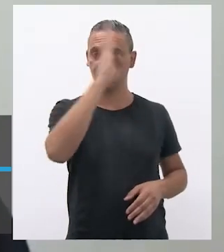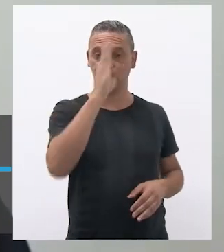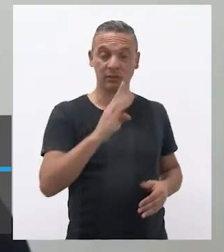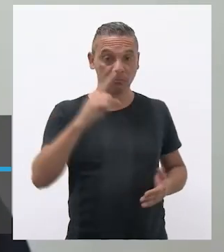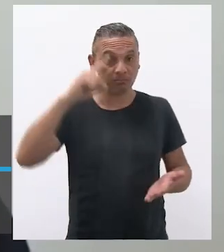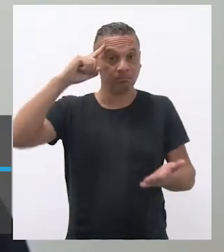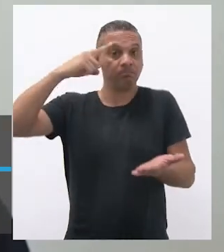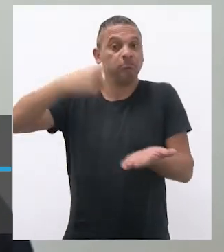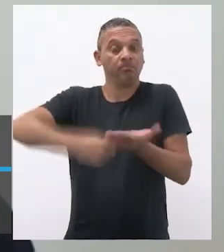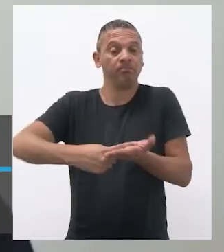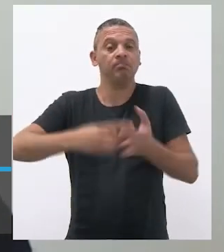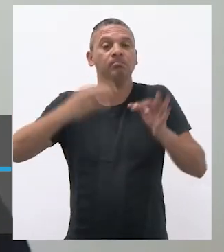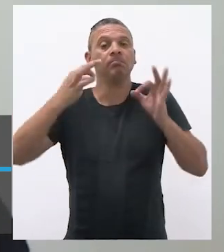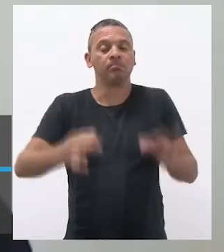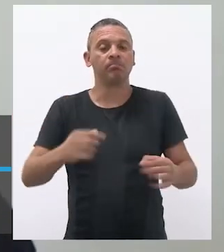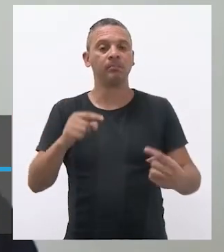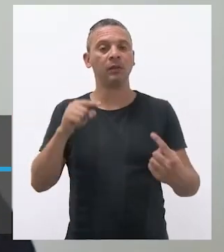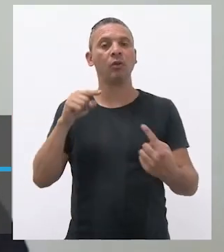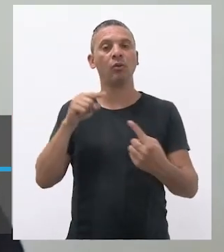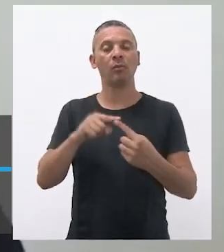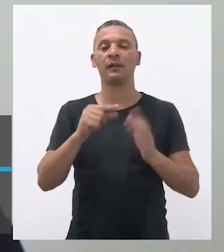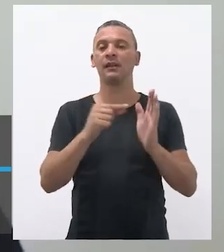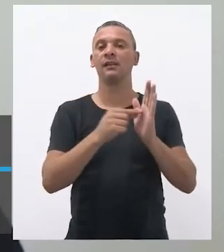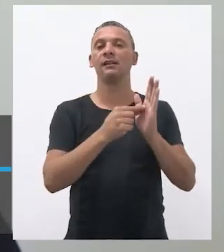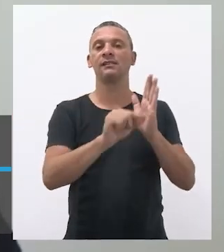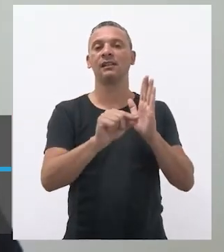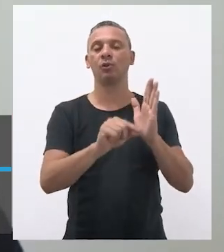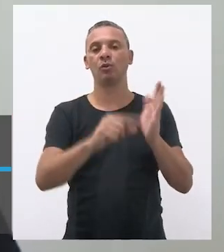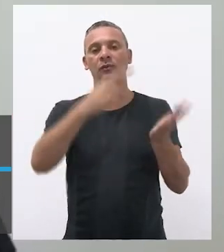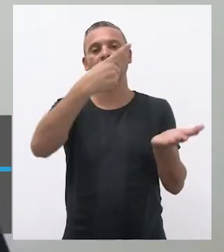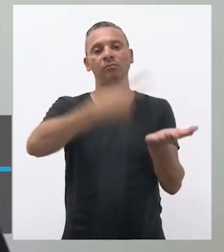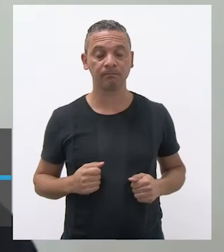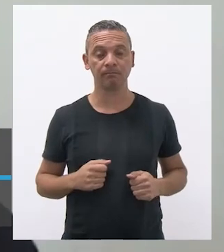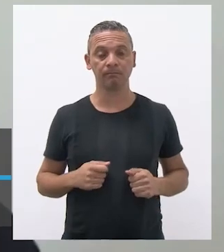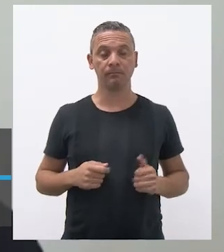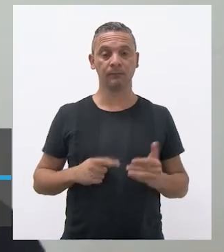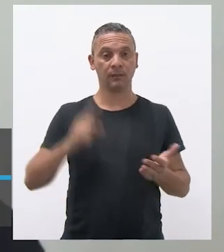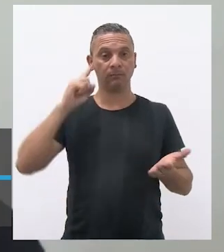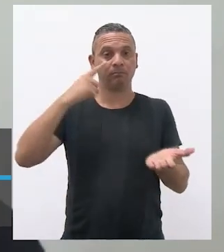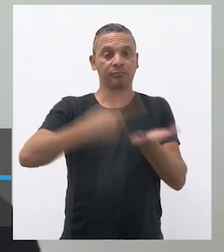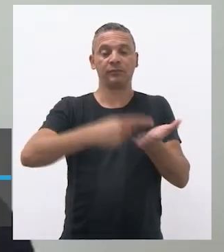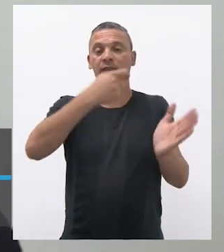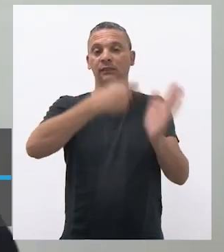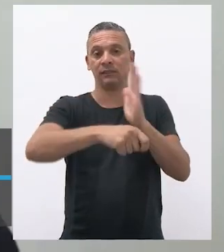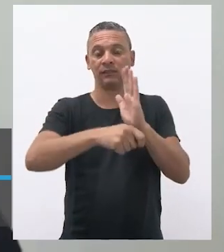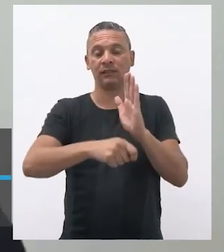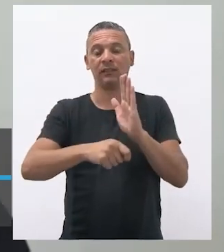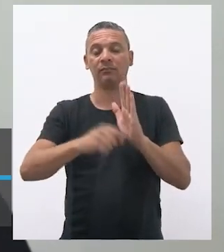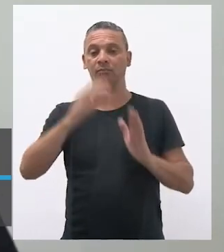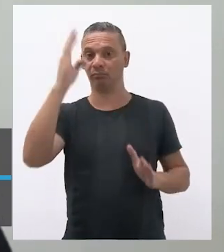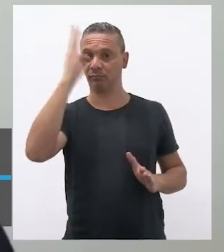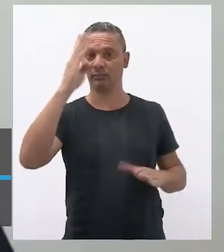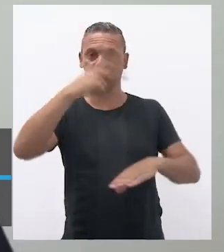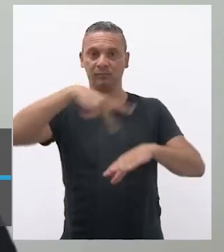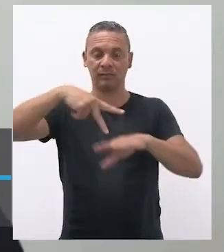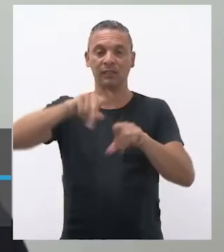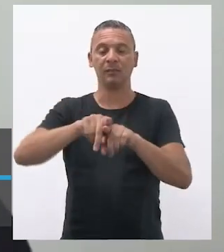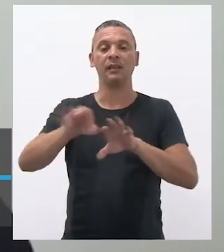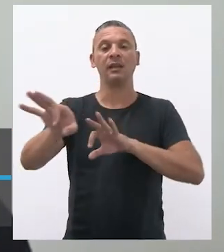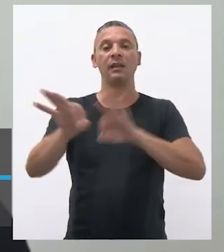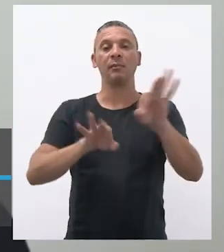Por favor, explique melhor. Temos legislações por iniciativa externa ao nosso país? Não conseguimos reconhecer essa